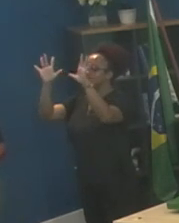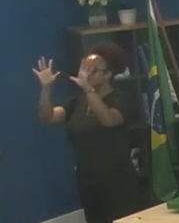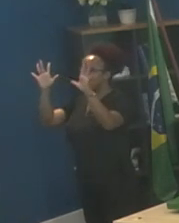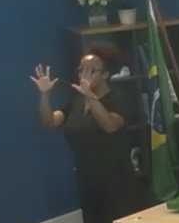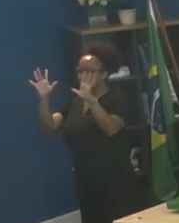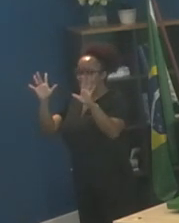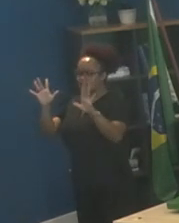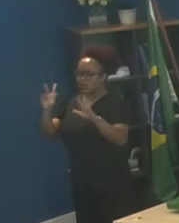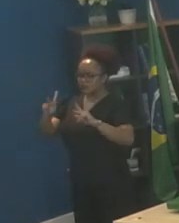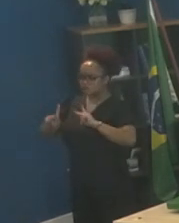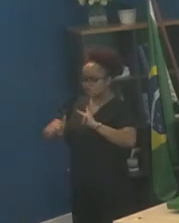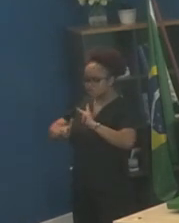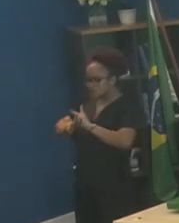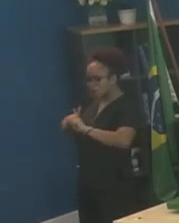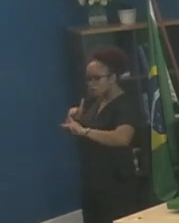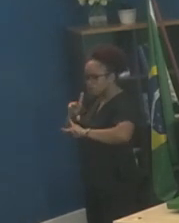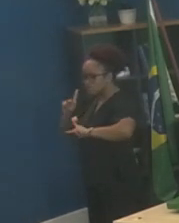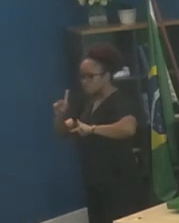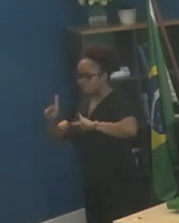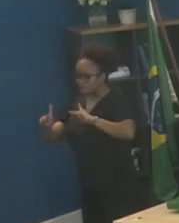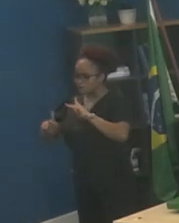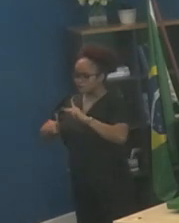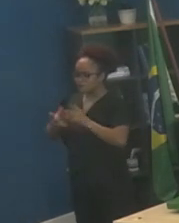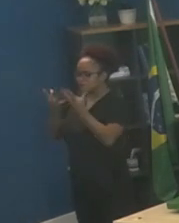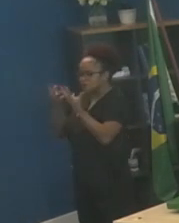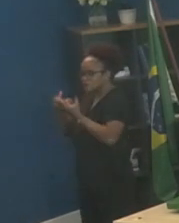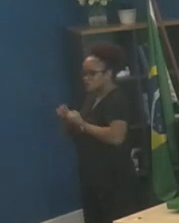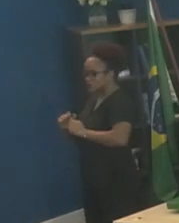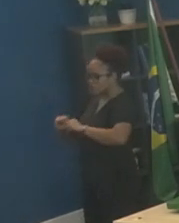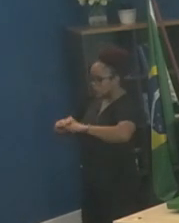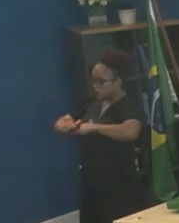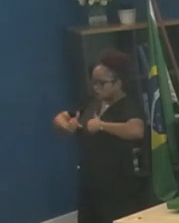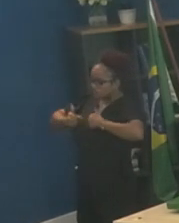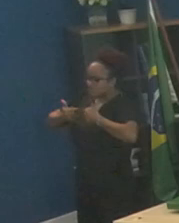ó liberdade,